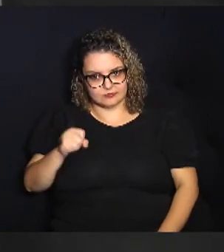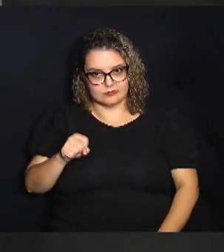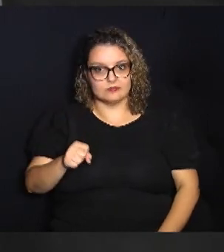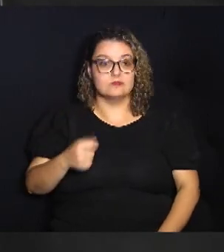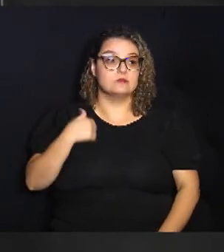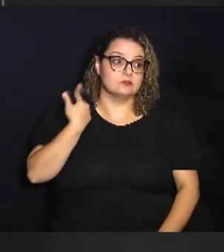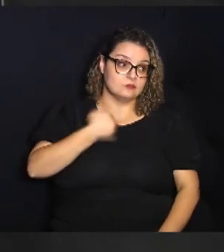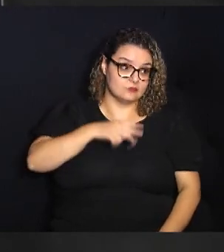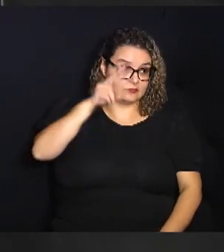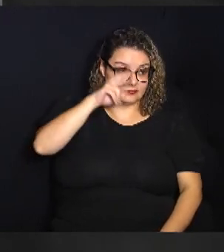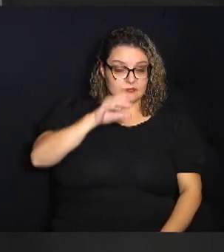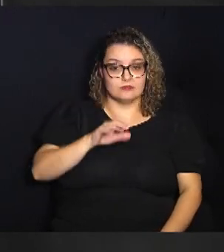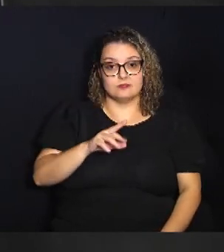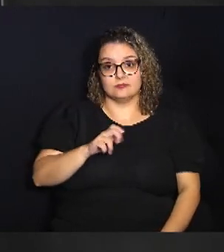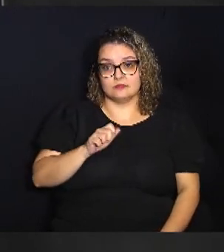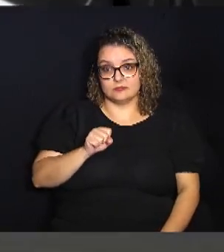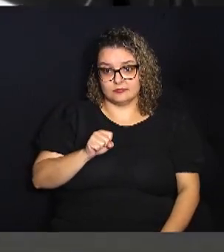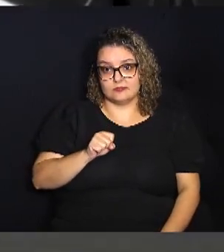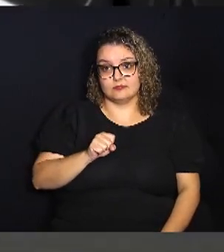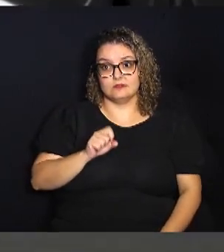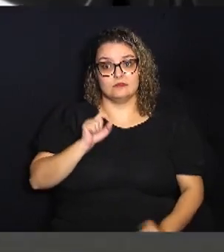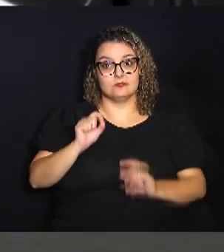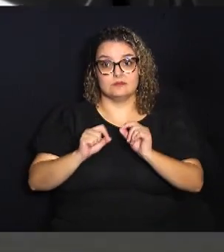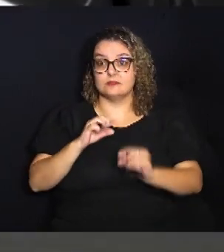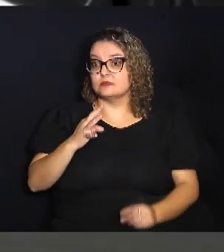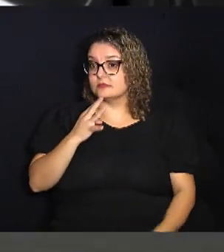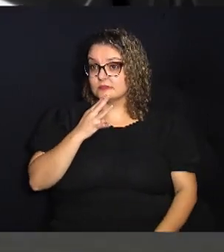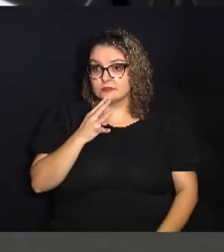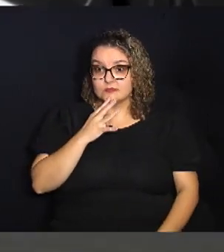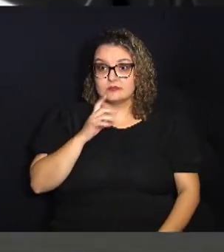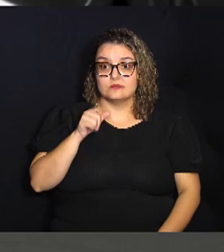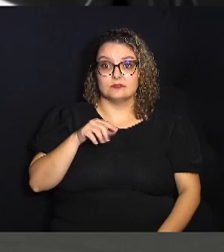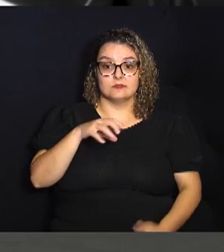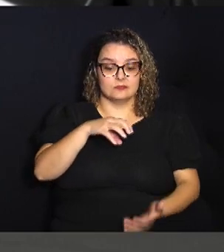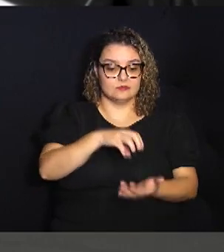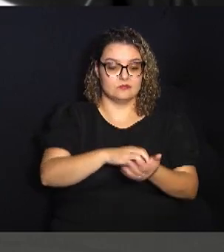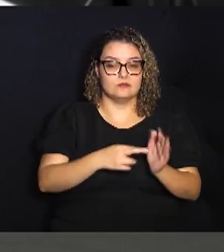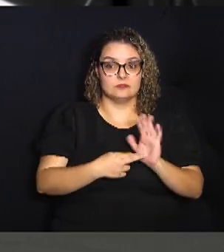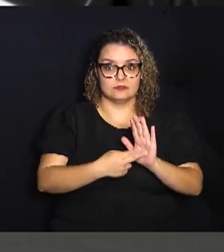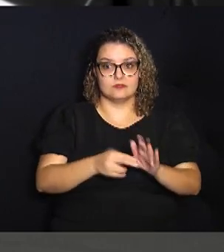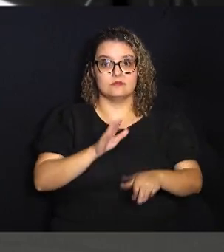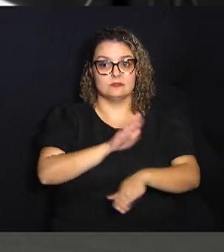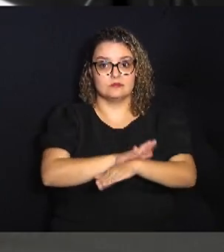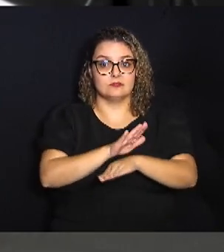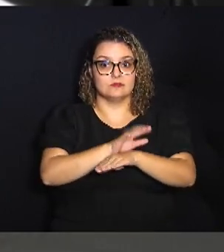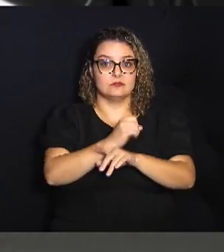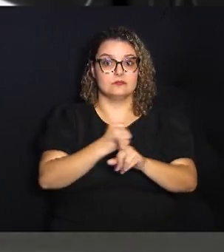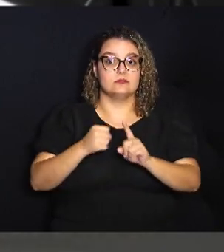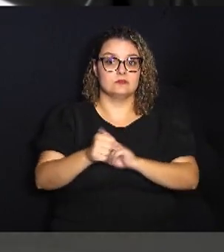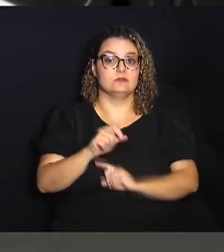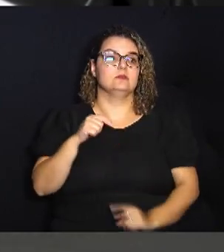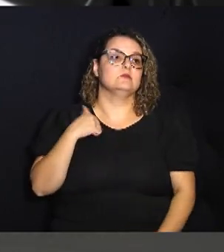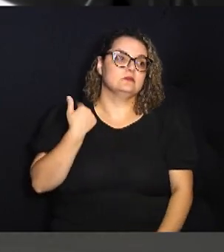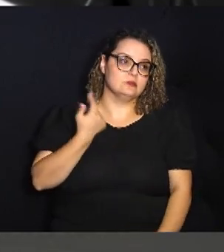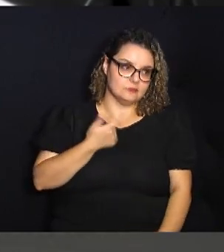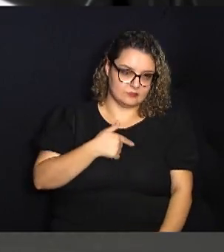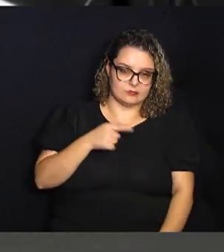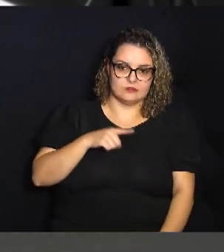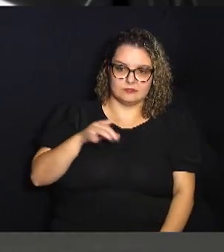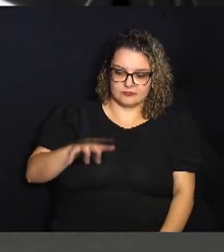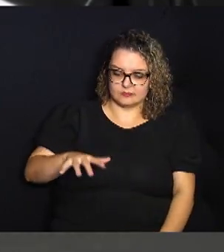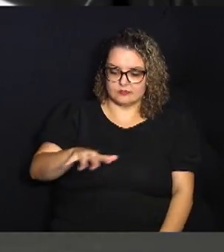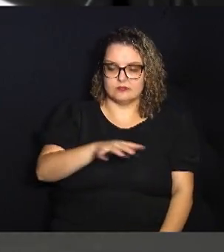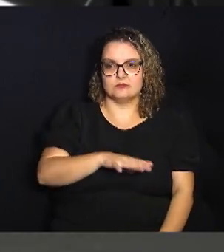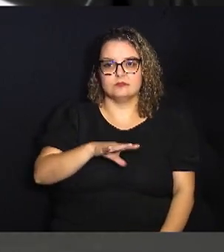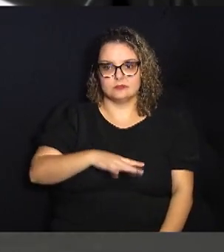lembra que o CRAS, gente, para quem não conhece, é um centro de referência de assistência social que nós temos nas regiões aqui da